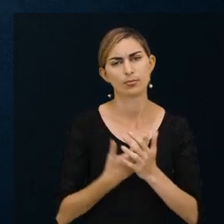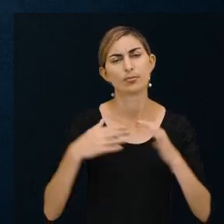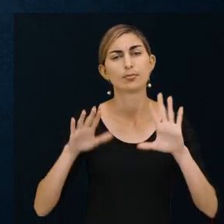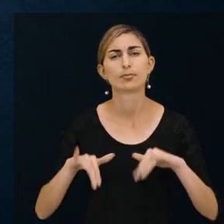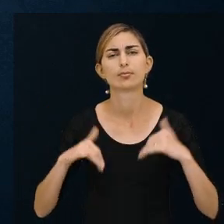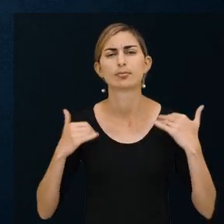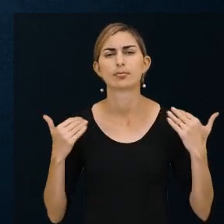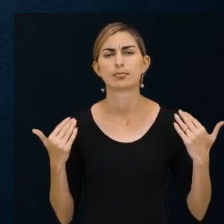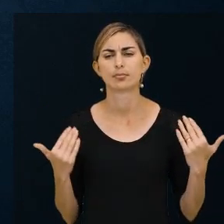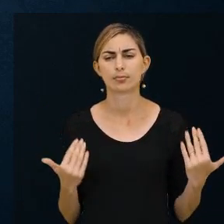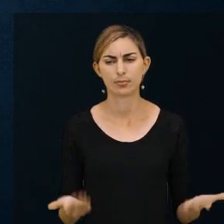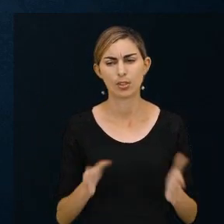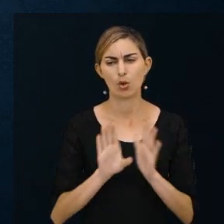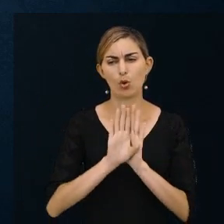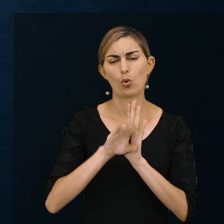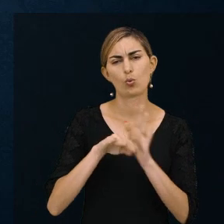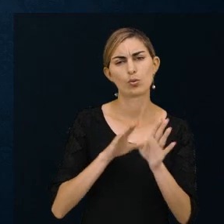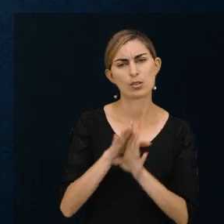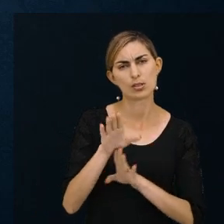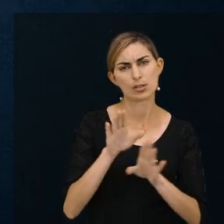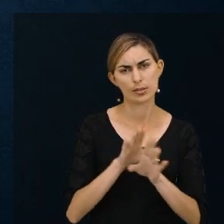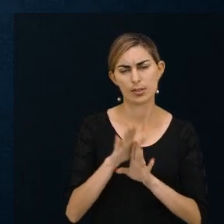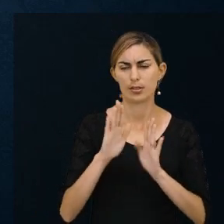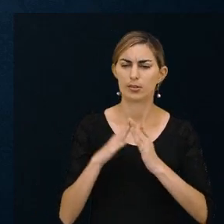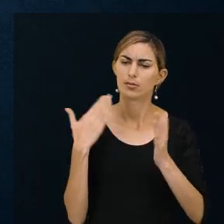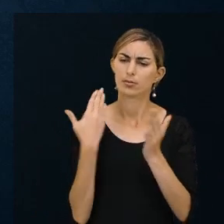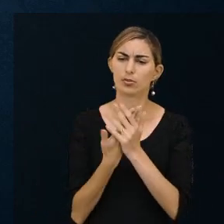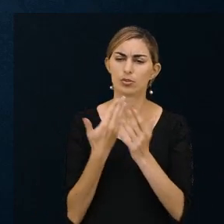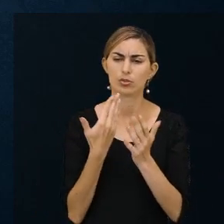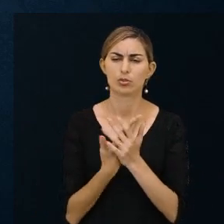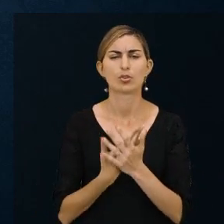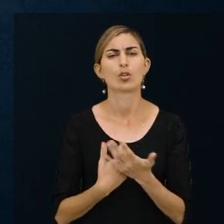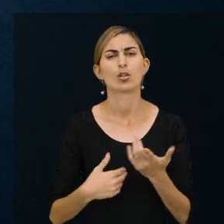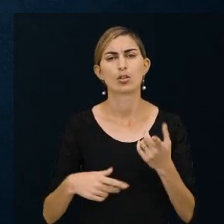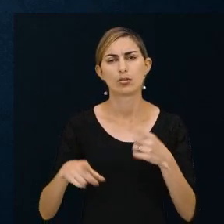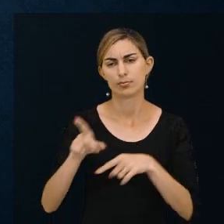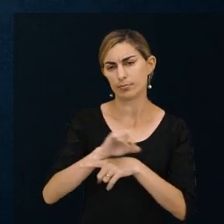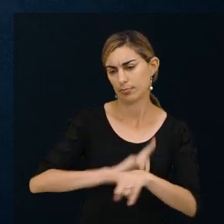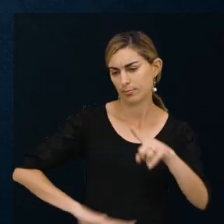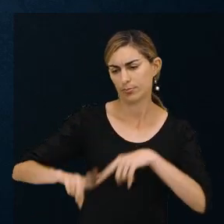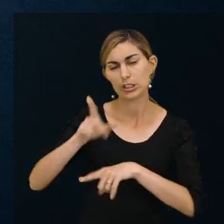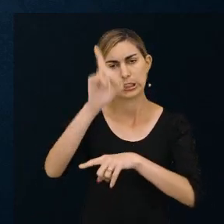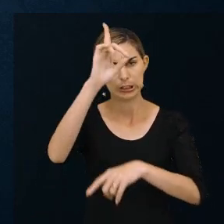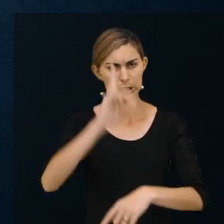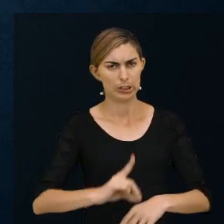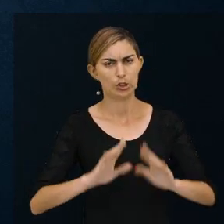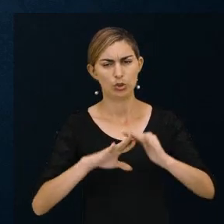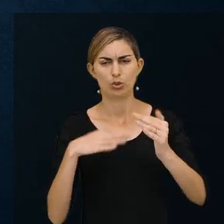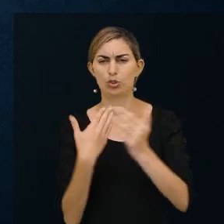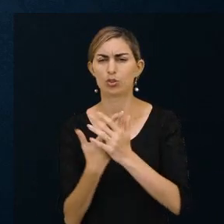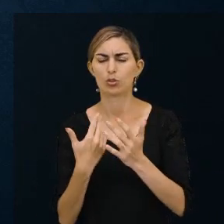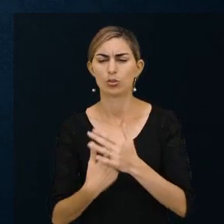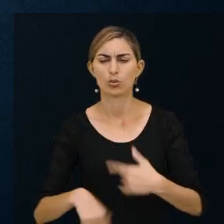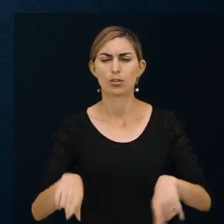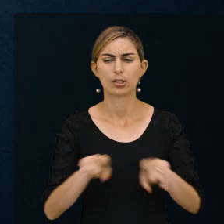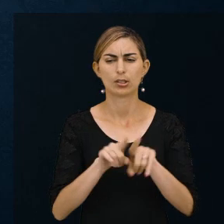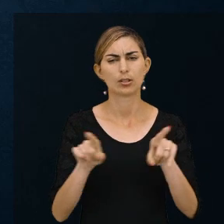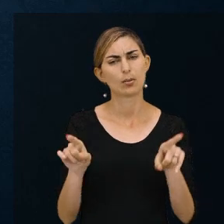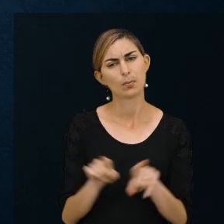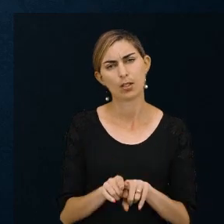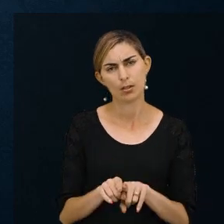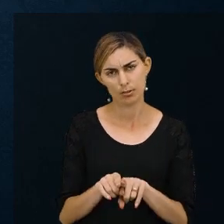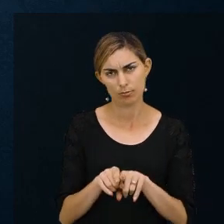tá? Então, é o conselho da escola, por exemplo, a direção escolar, né? E